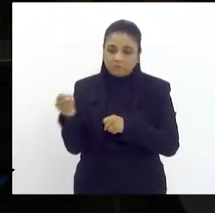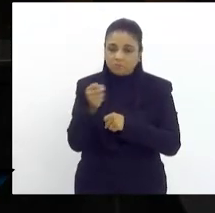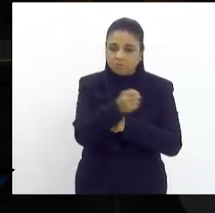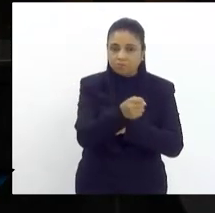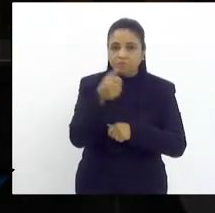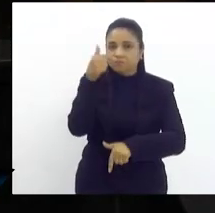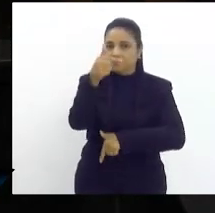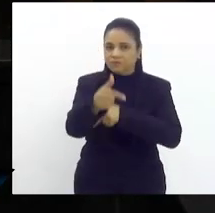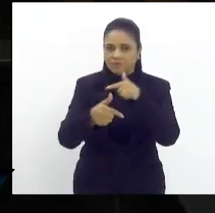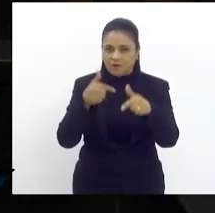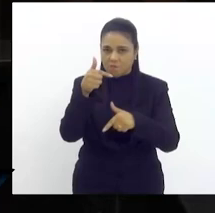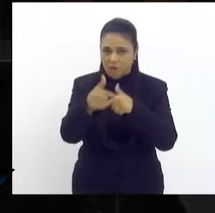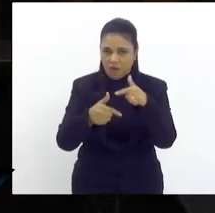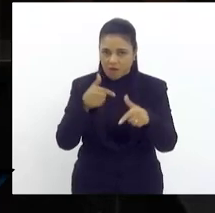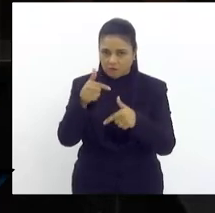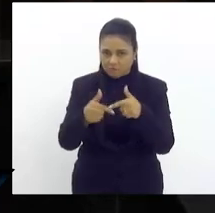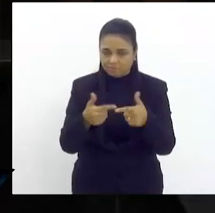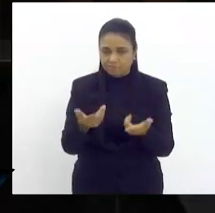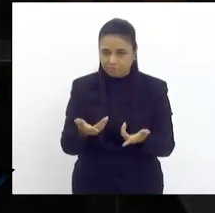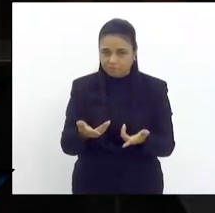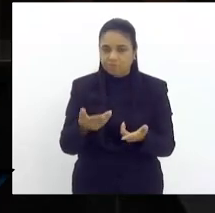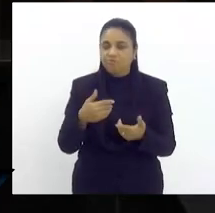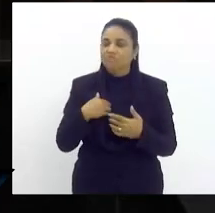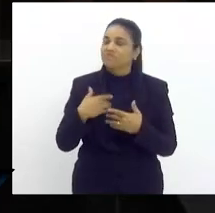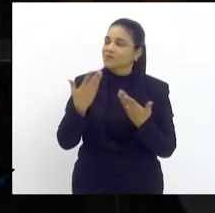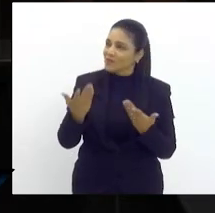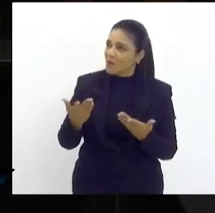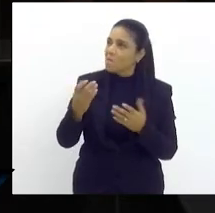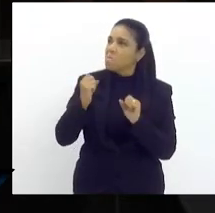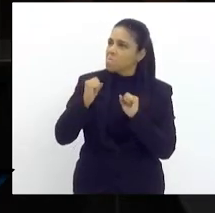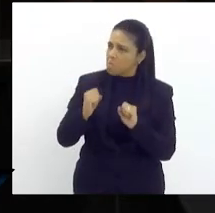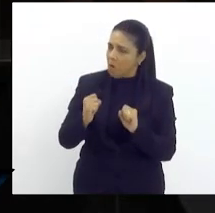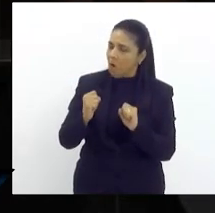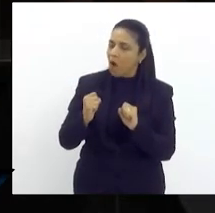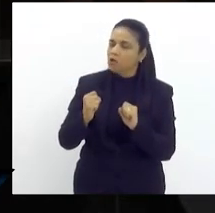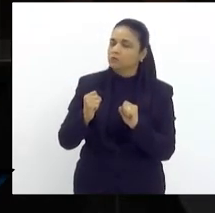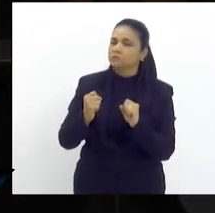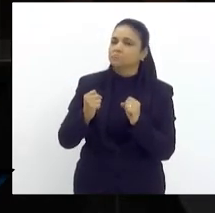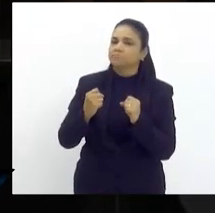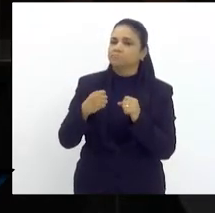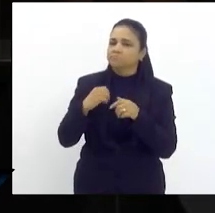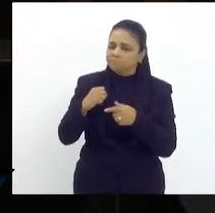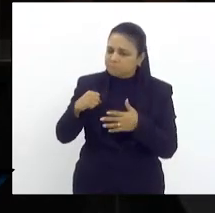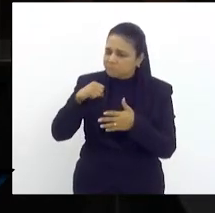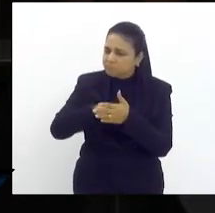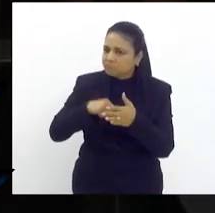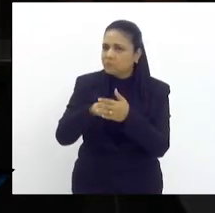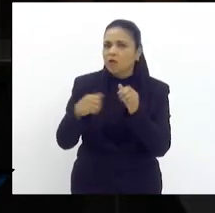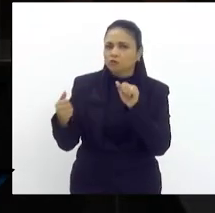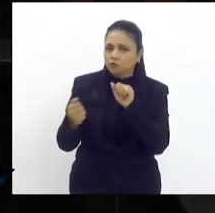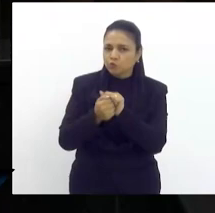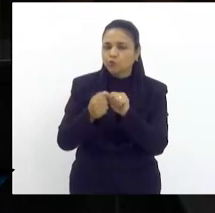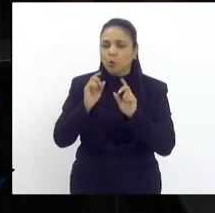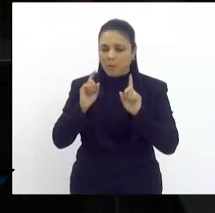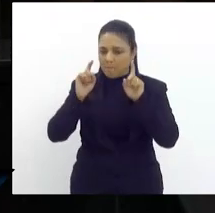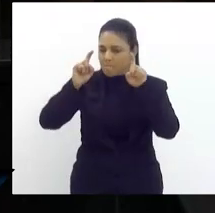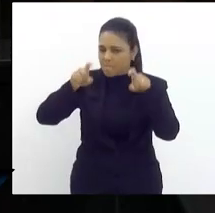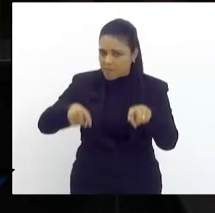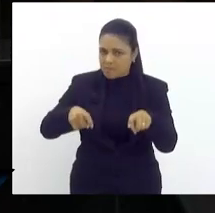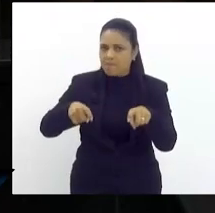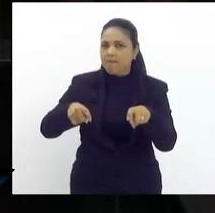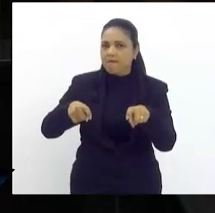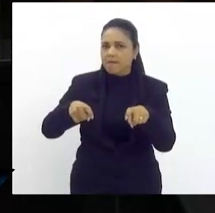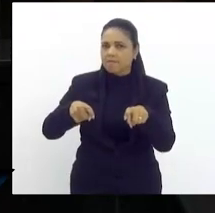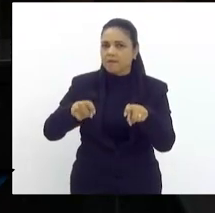com o diploma da Universidade então Gente podem contar com a gente com nosso esforço com o nosso mandato e a gente vai